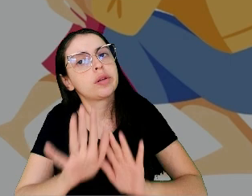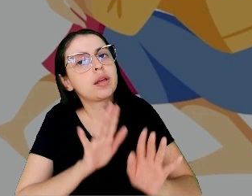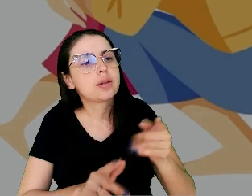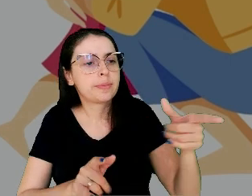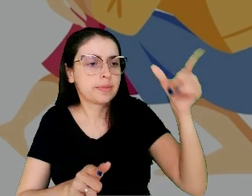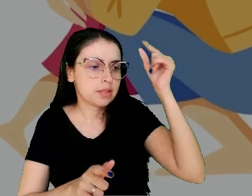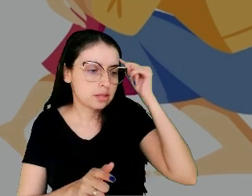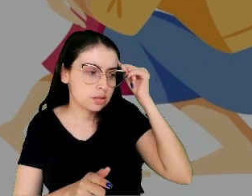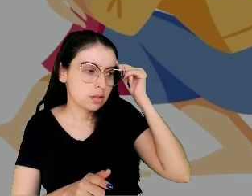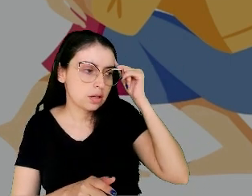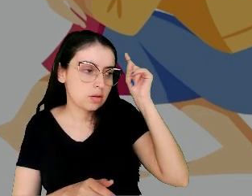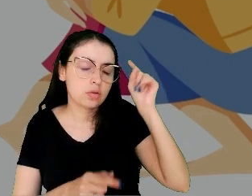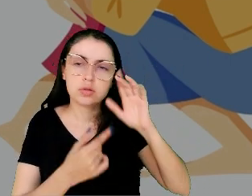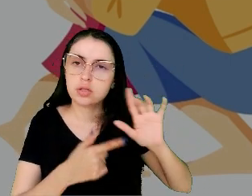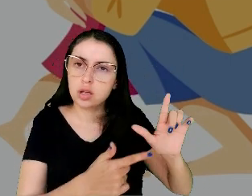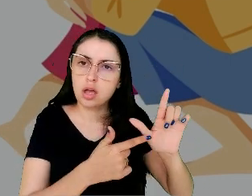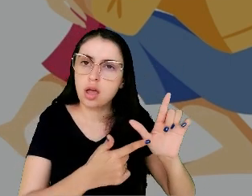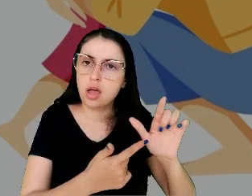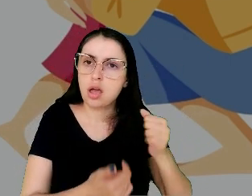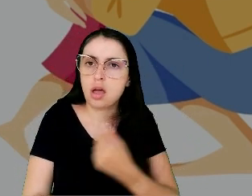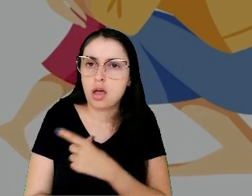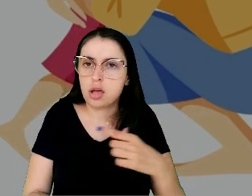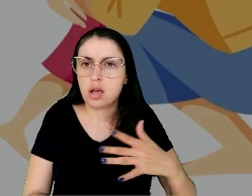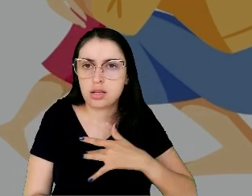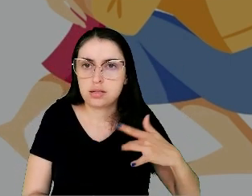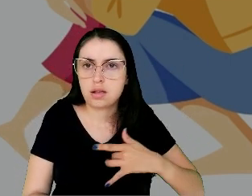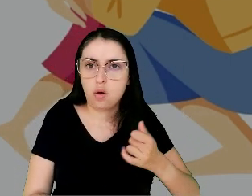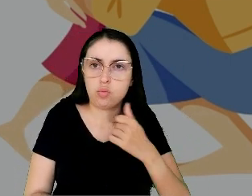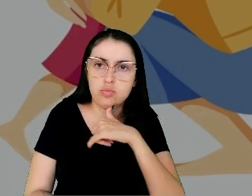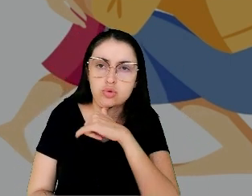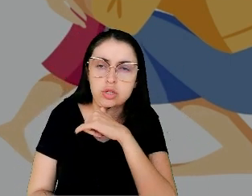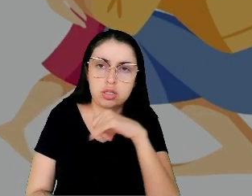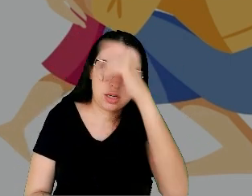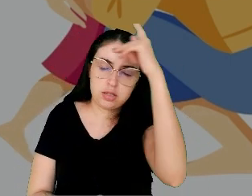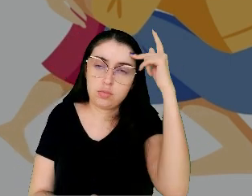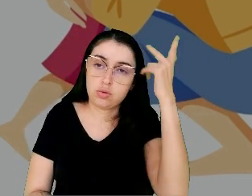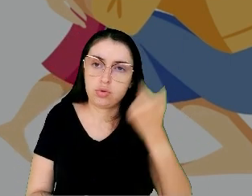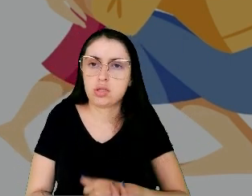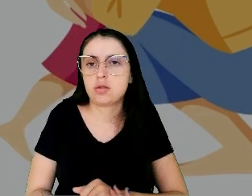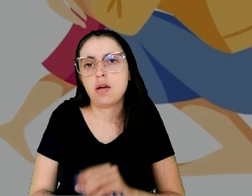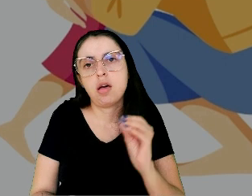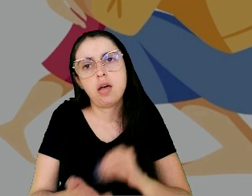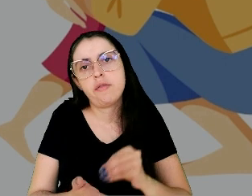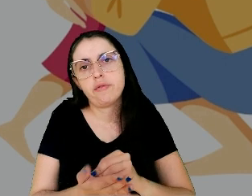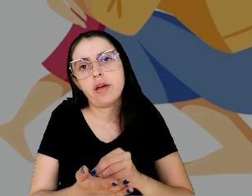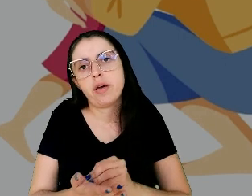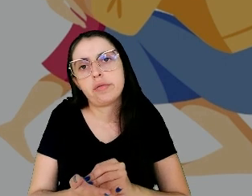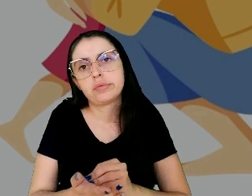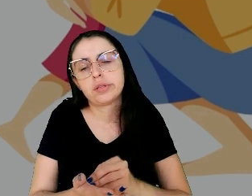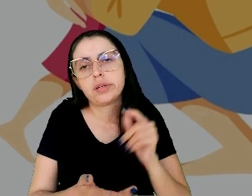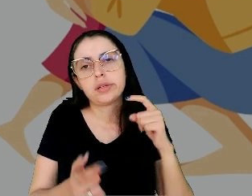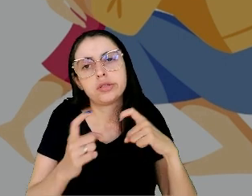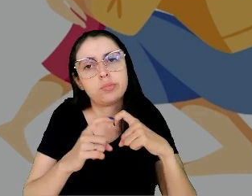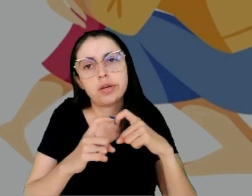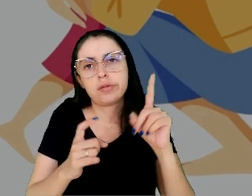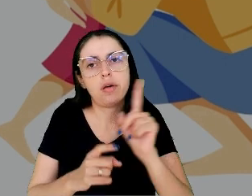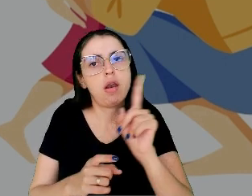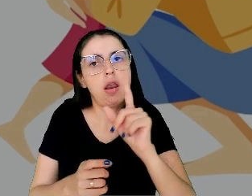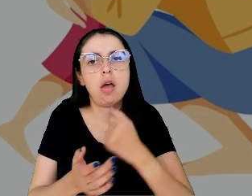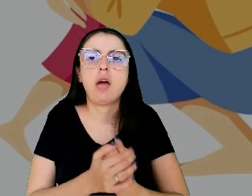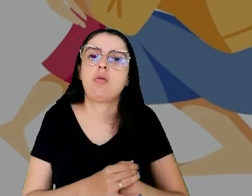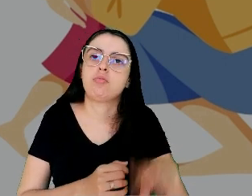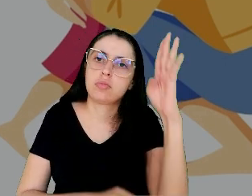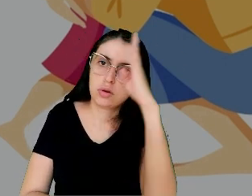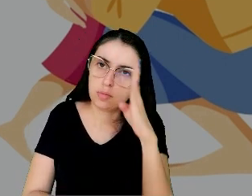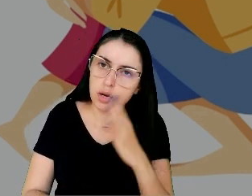percepção da exposição a essas suscetibilidades. E não é por falta de métrica, porque a própria Sociedade Brasileira